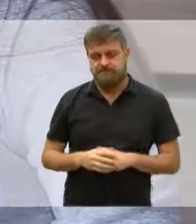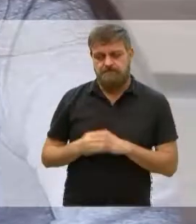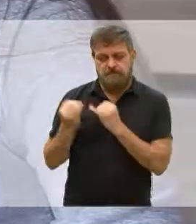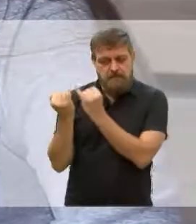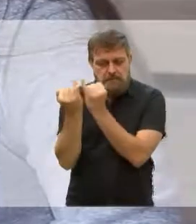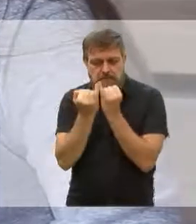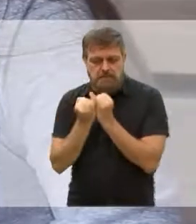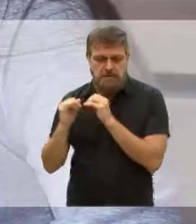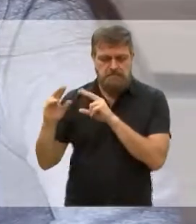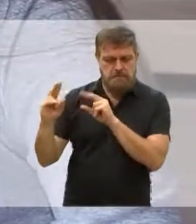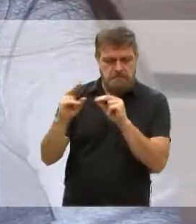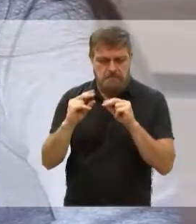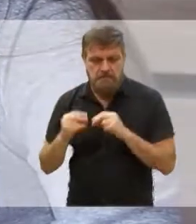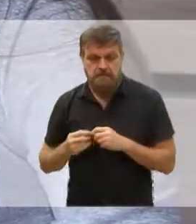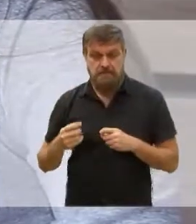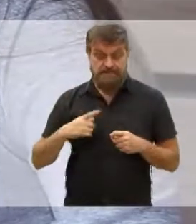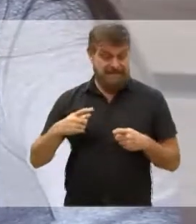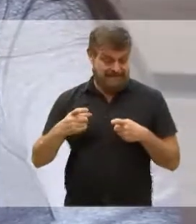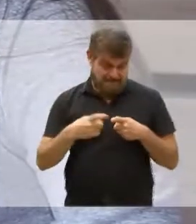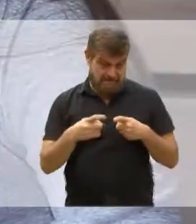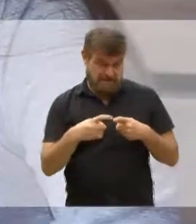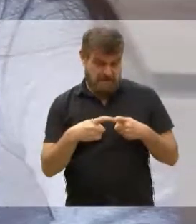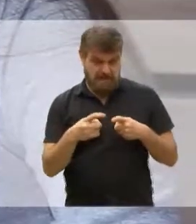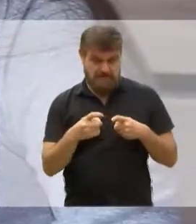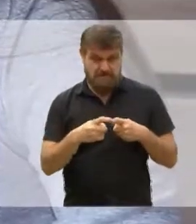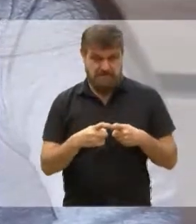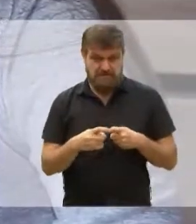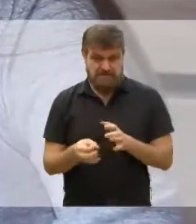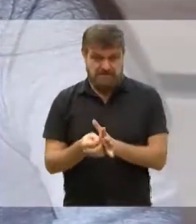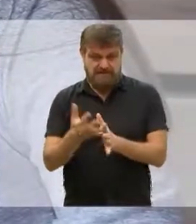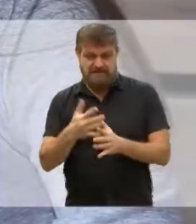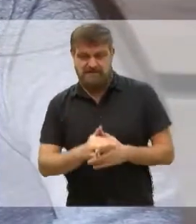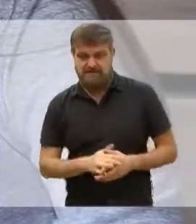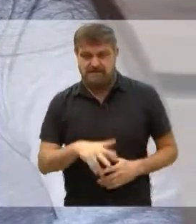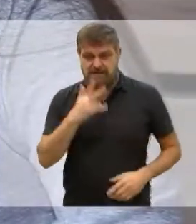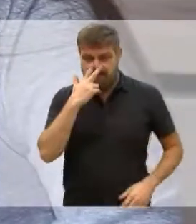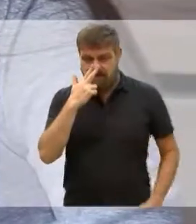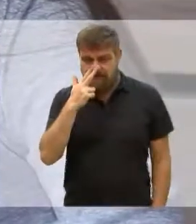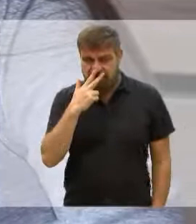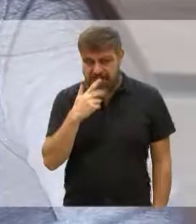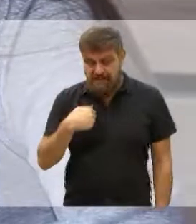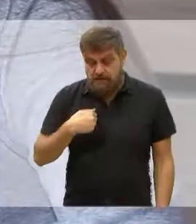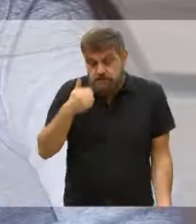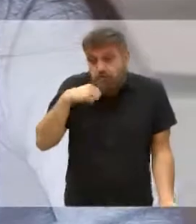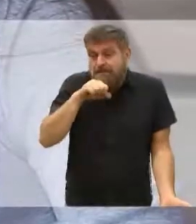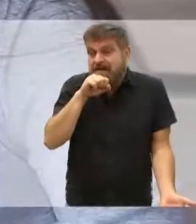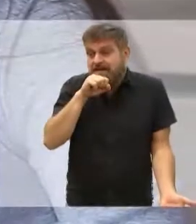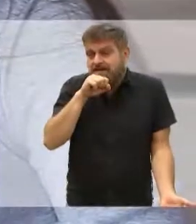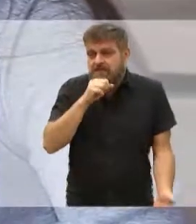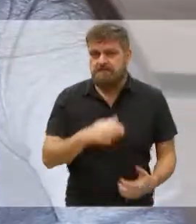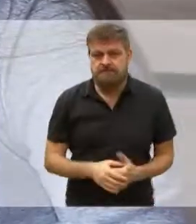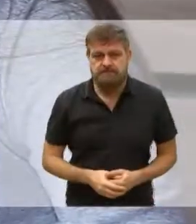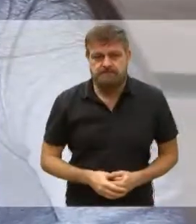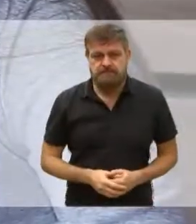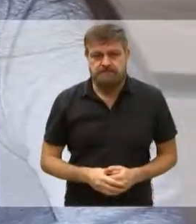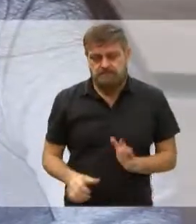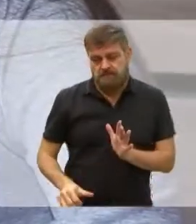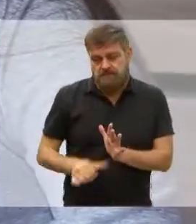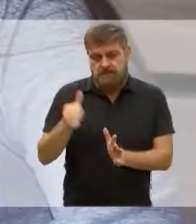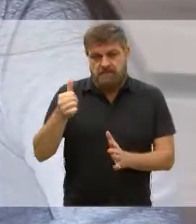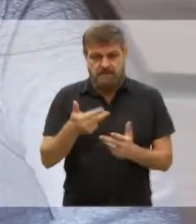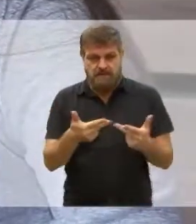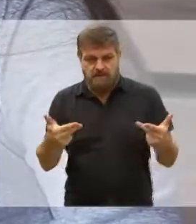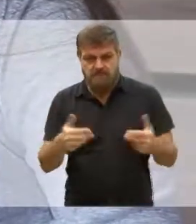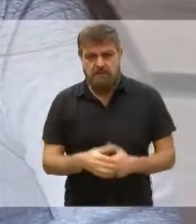Até comentários assim, médicos às vezes, que parece que eles esquecem um pouco que estão falando com uma mãe, né? Então,